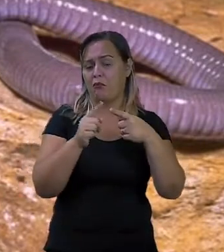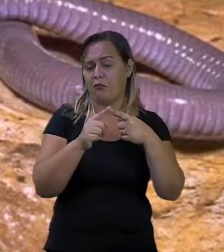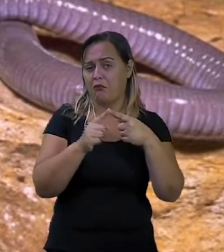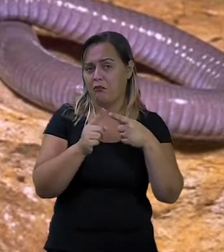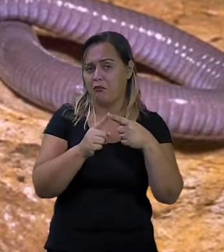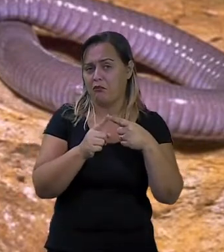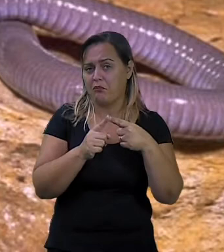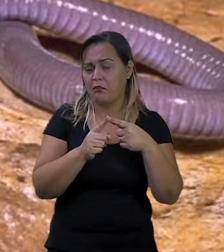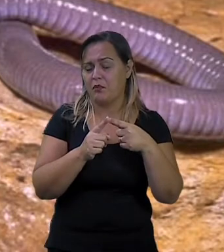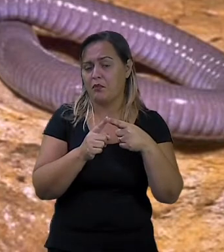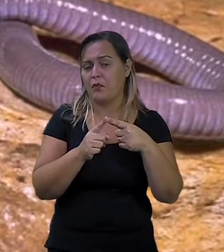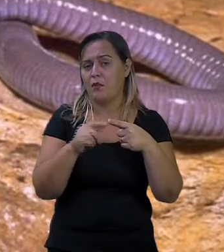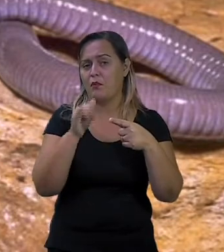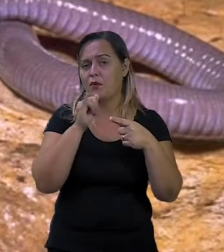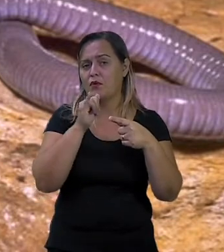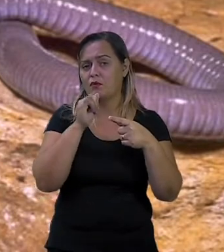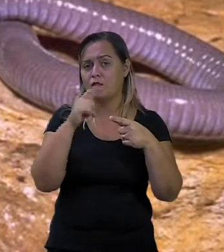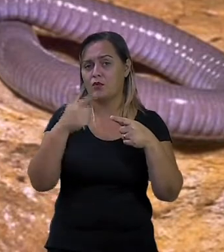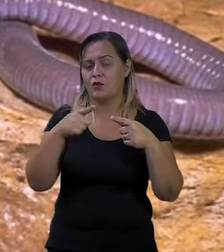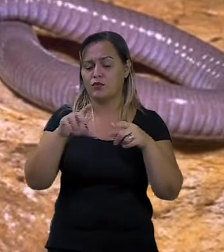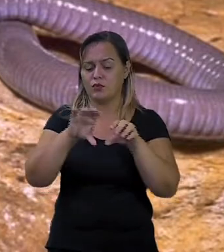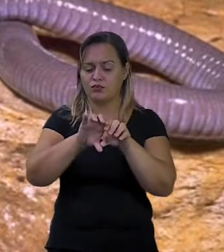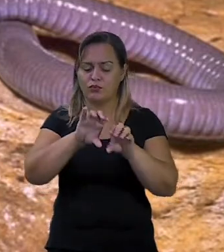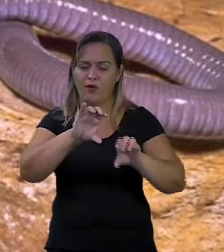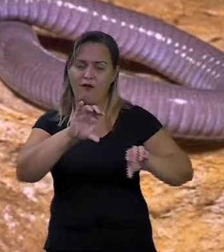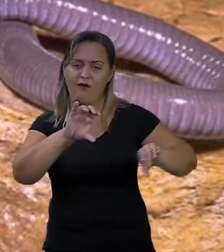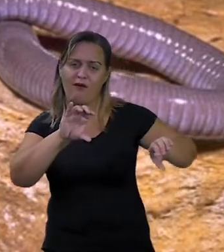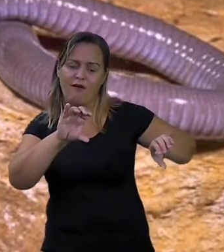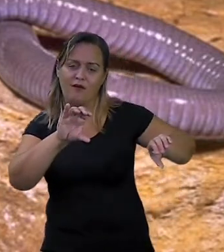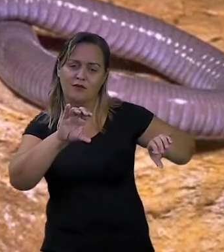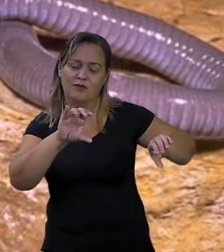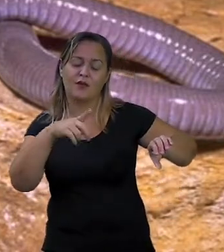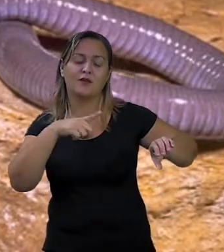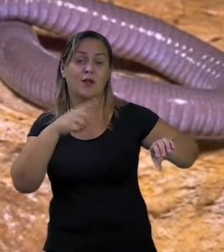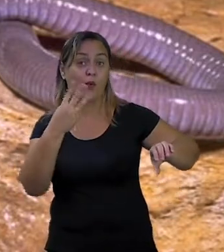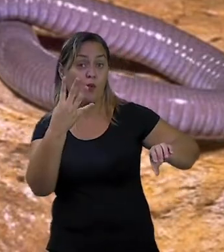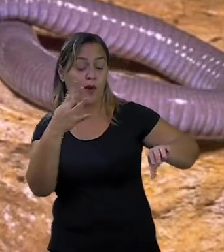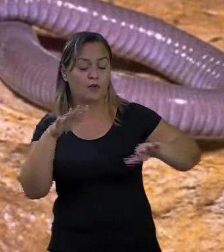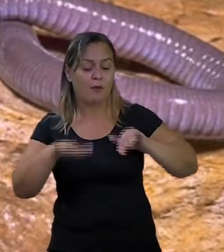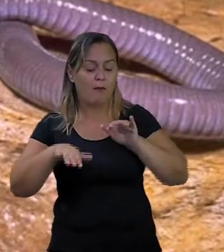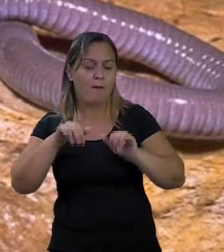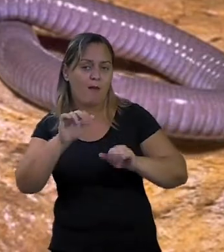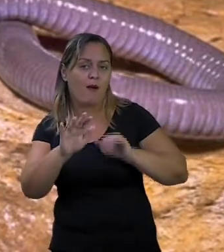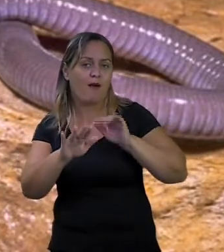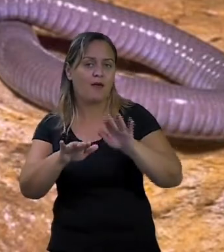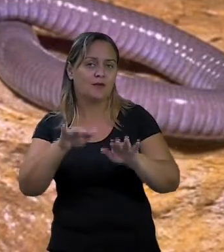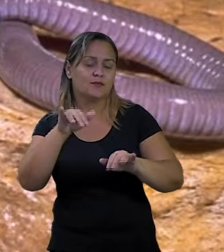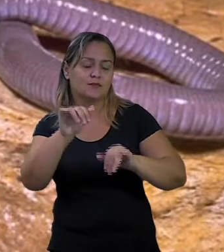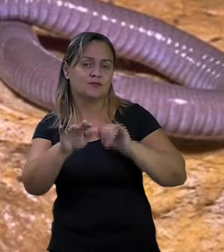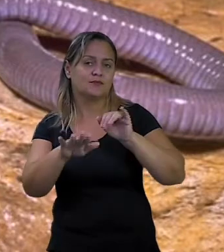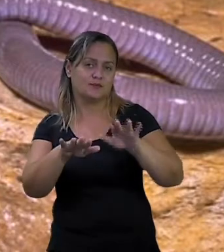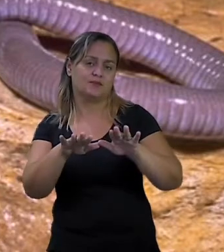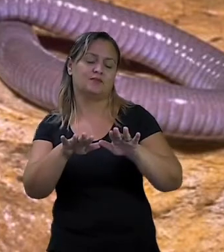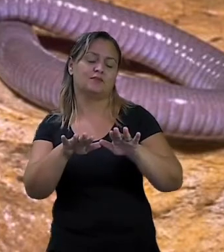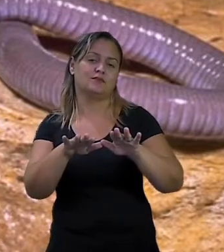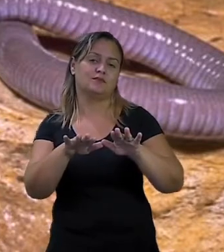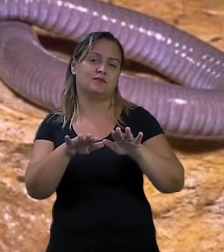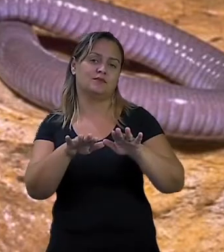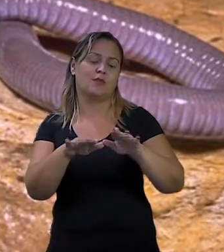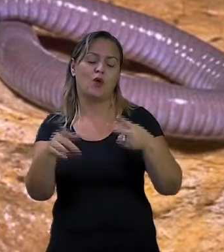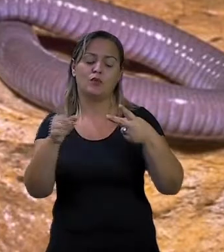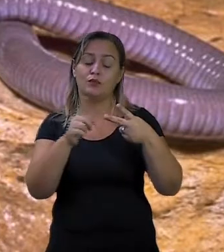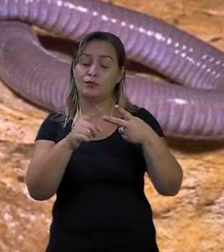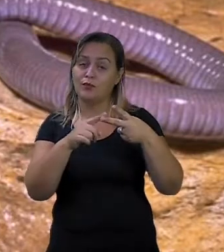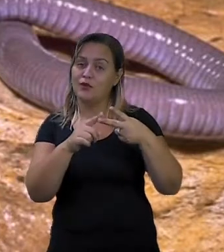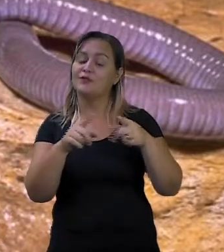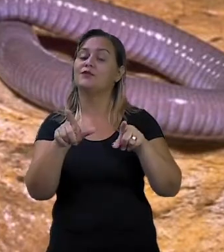têm caudas, eles vão ter 4 patas. Já os urodelas, eles têm 4 patas, mas eles também